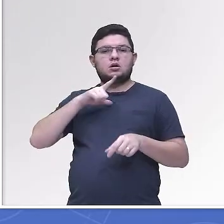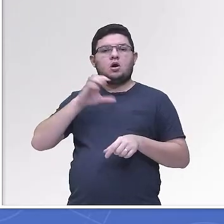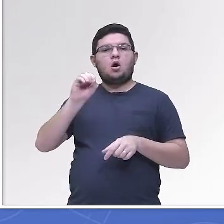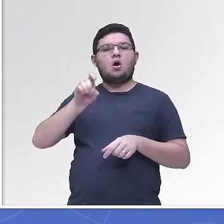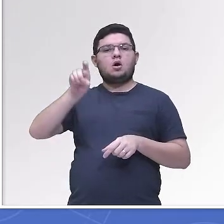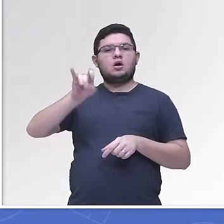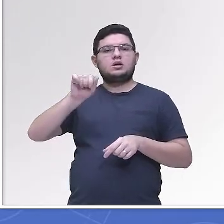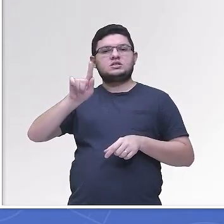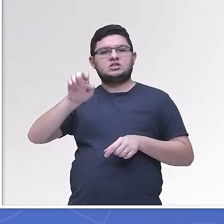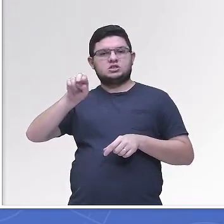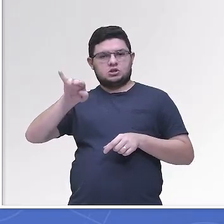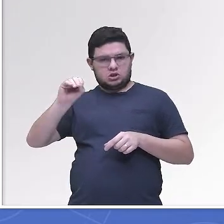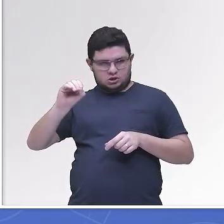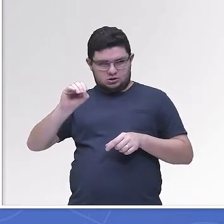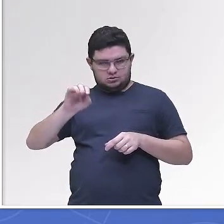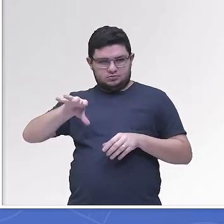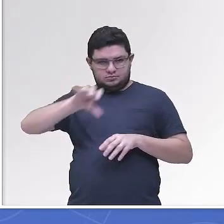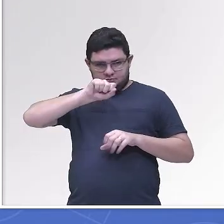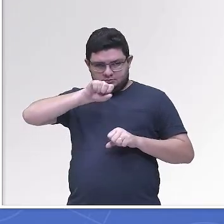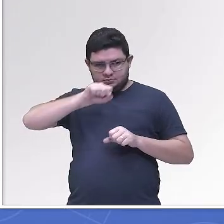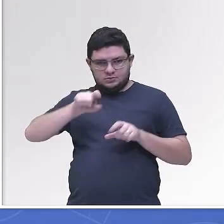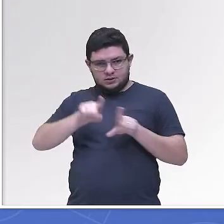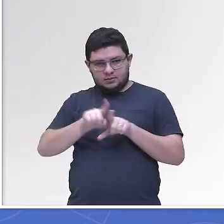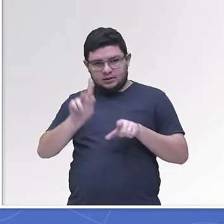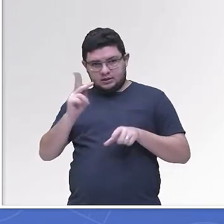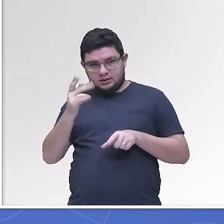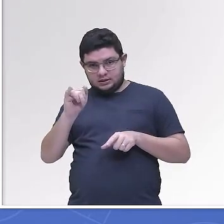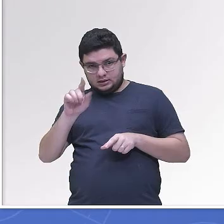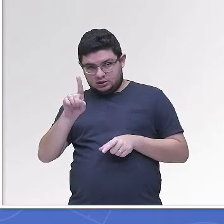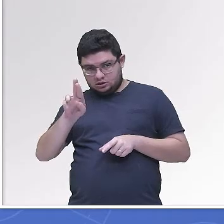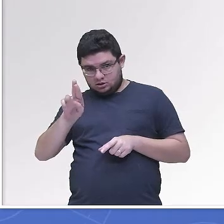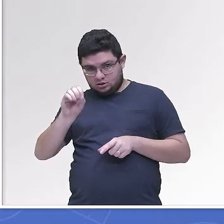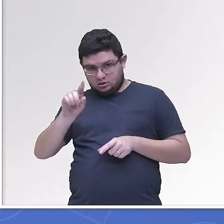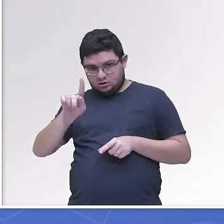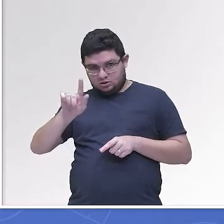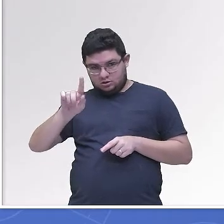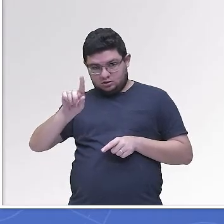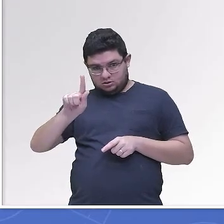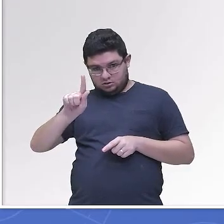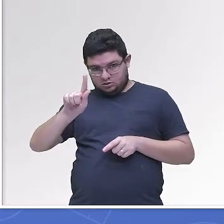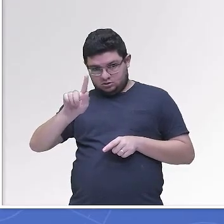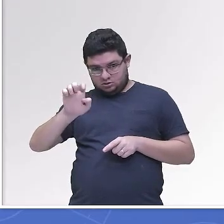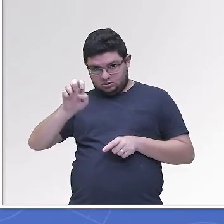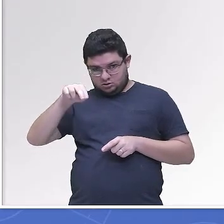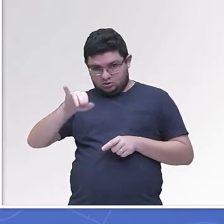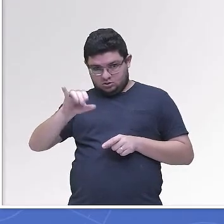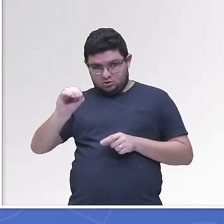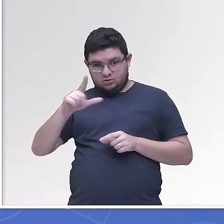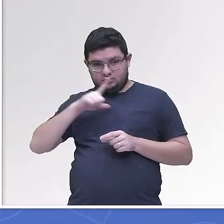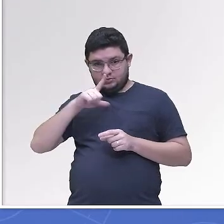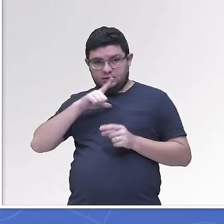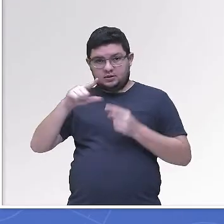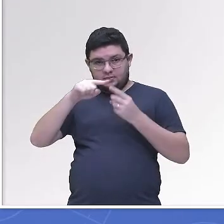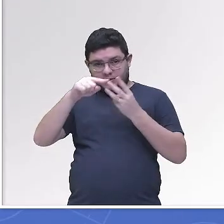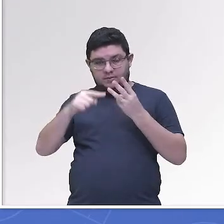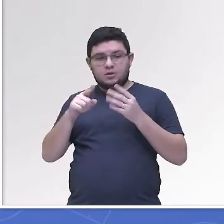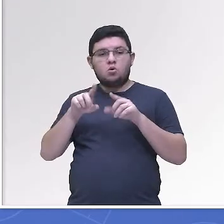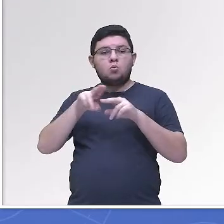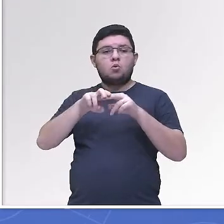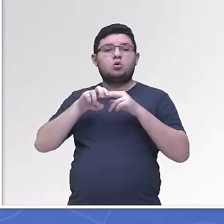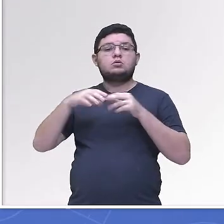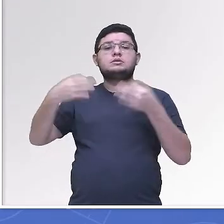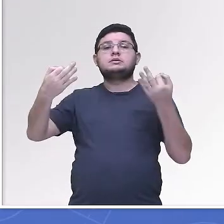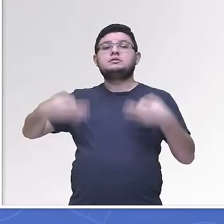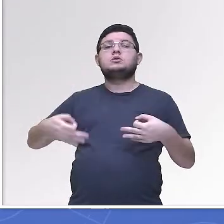por 3 elementos químicos diferentes. Isso representa uma substância composta. Então, a alternativa correta é